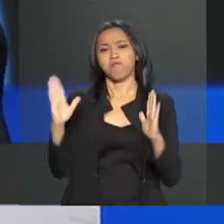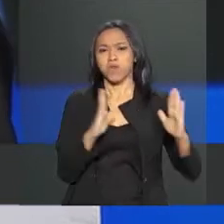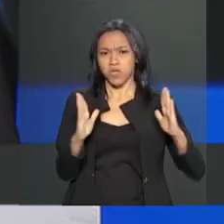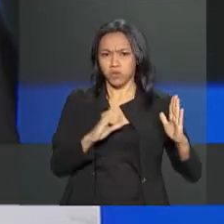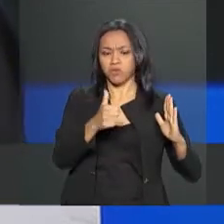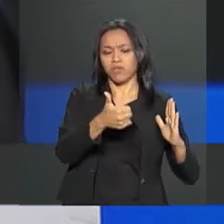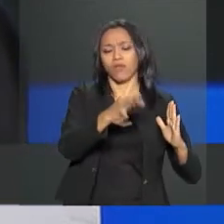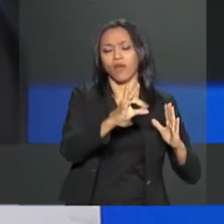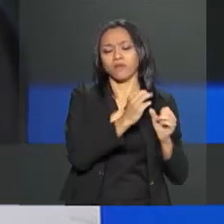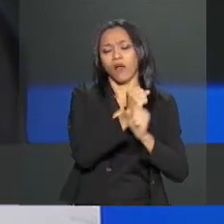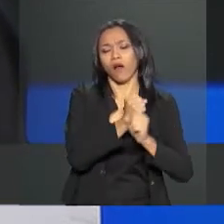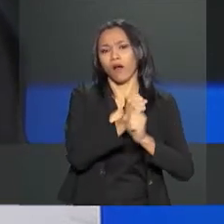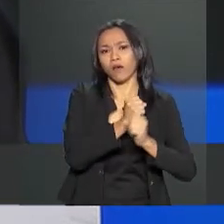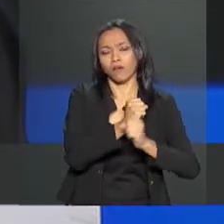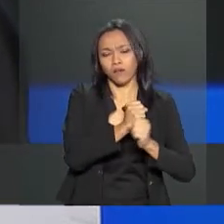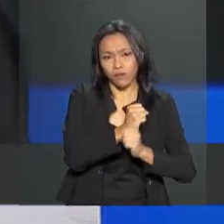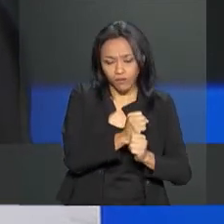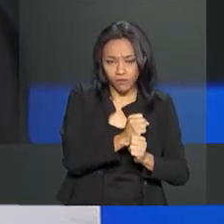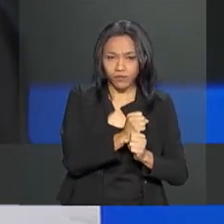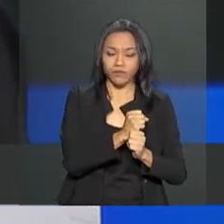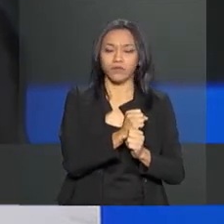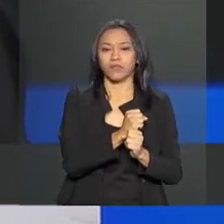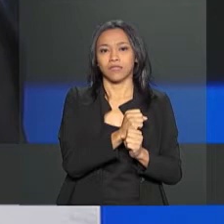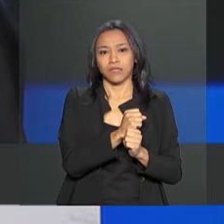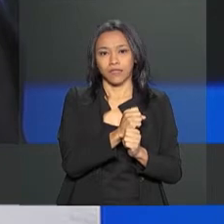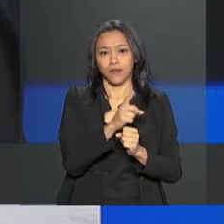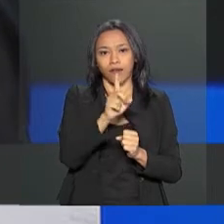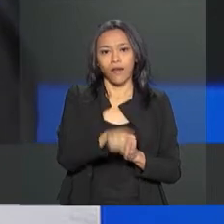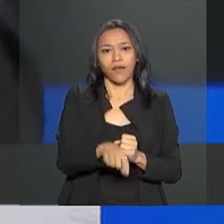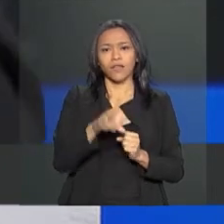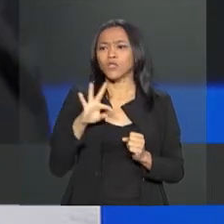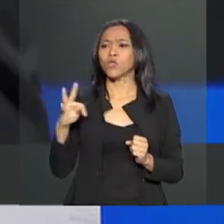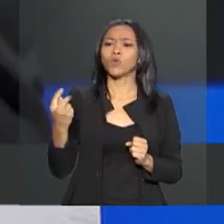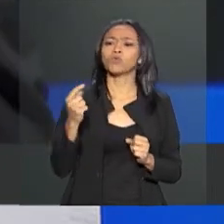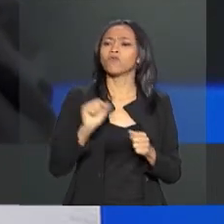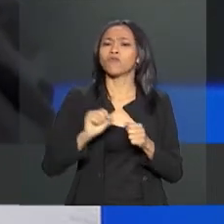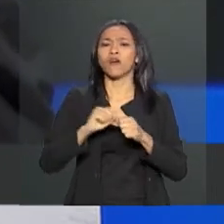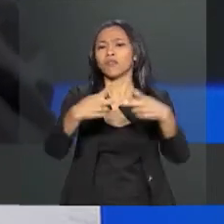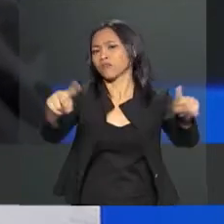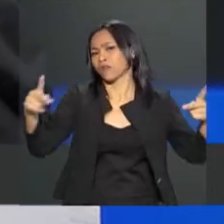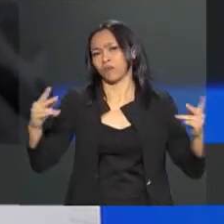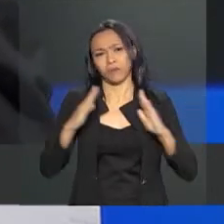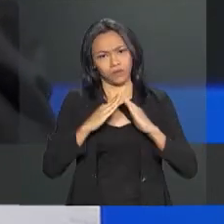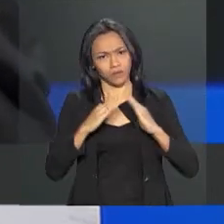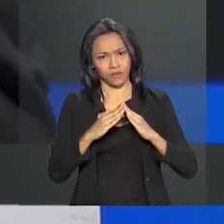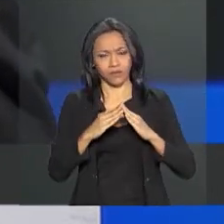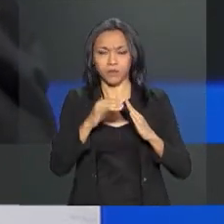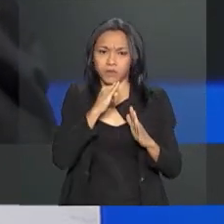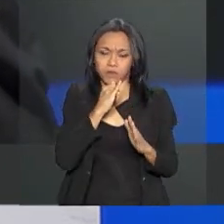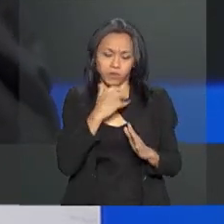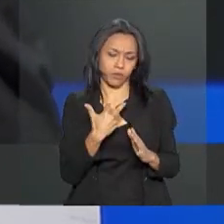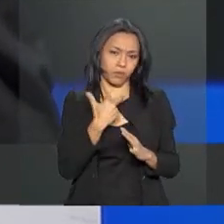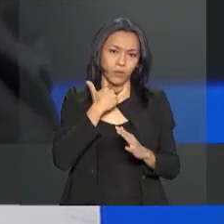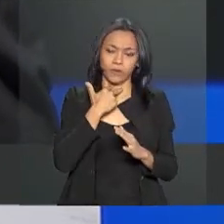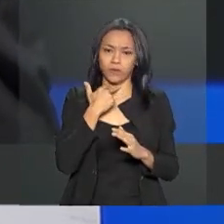haveria como fazer aquilo que todo mundo faz na sua casa, não é? Você não